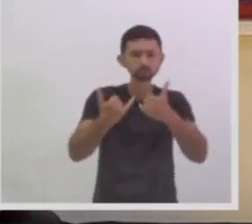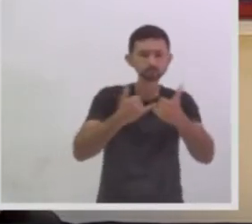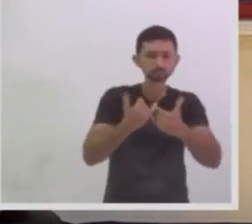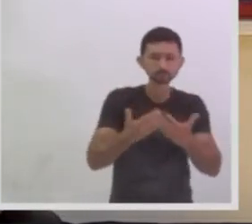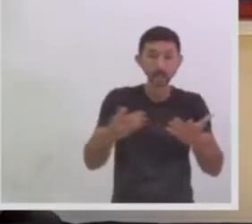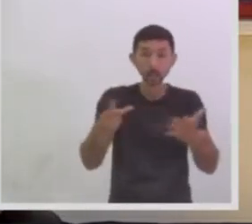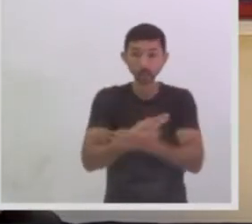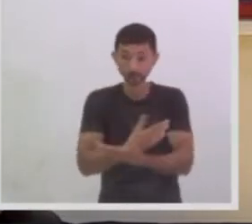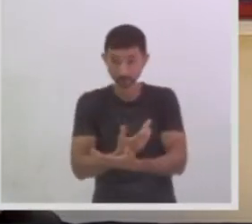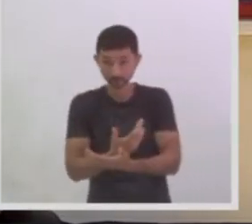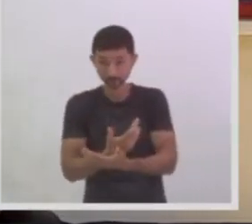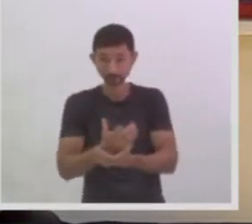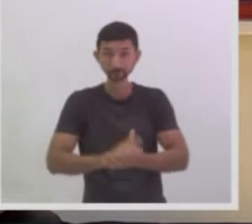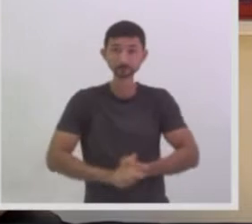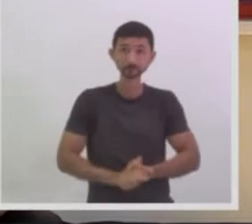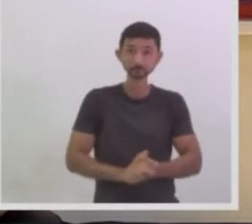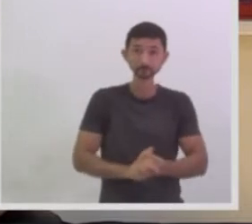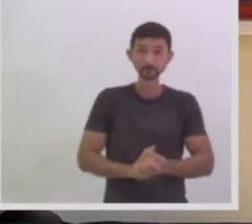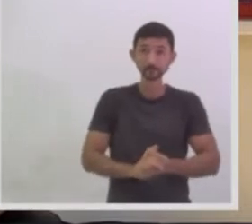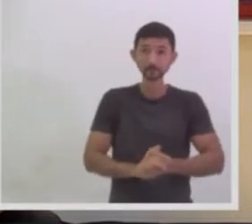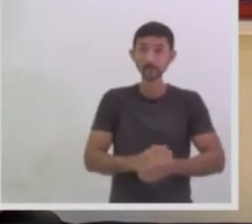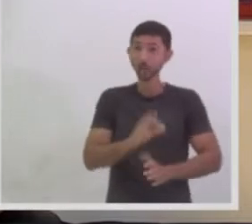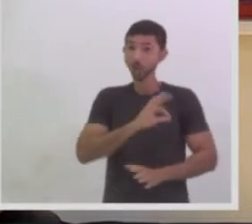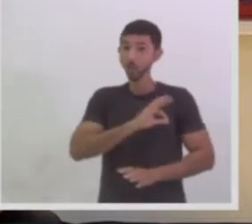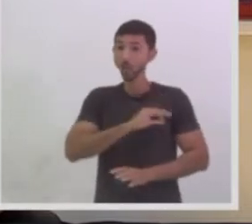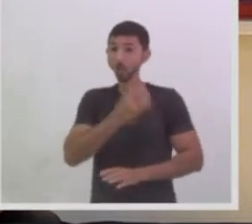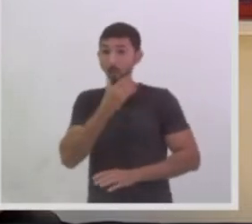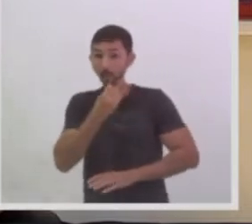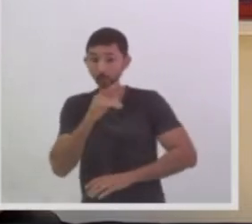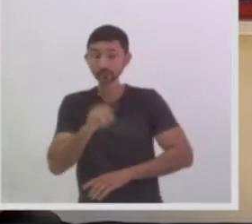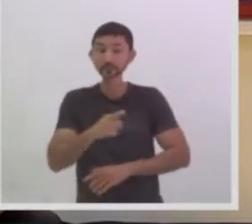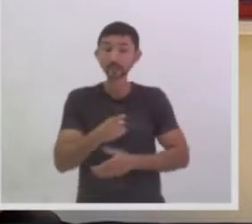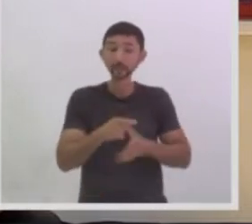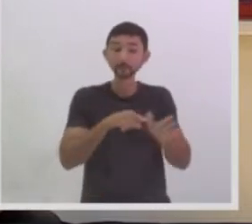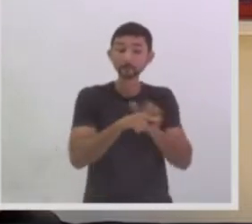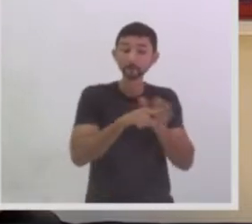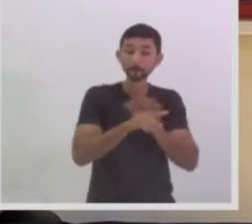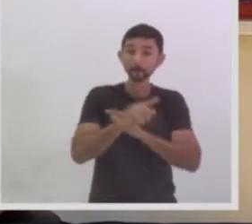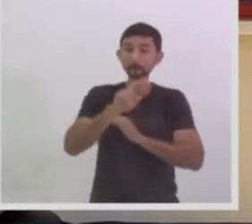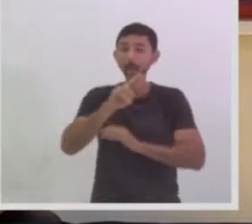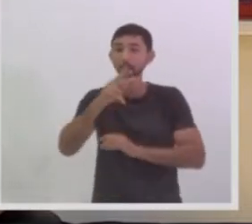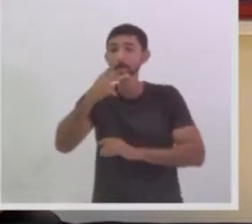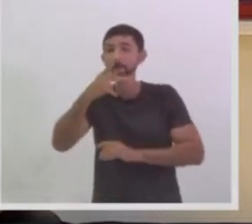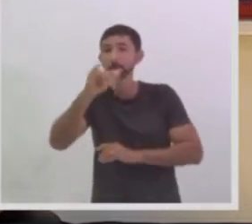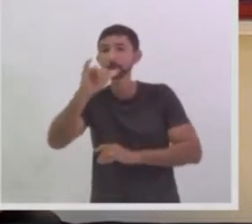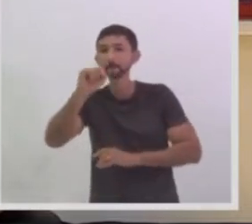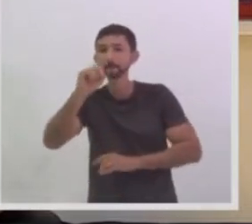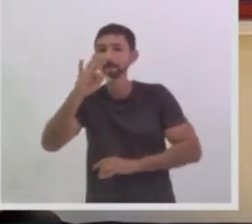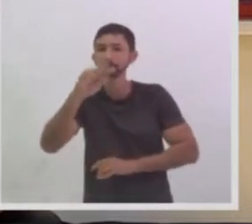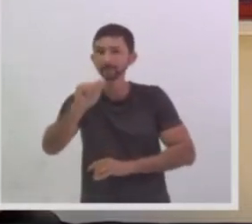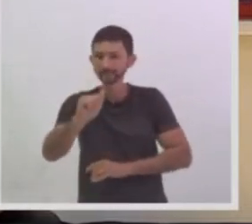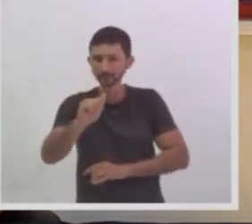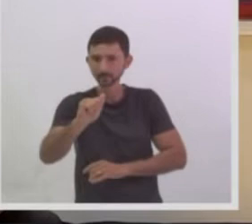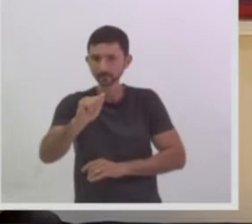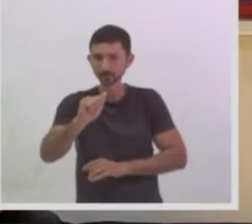que aconteceu. O investigador de polícia chama isso de pistas e o historiador chama isso